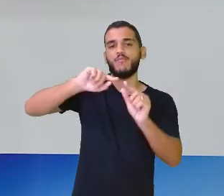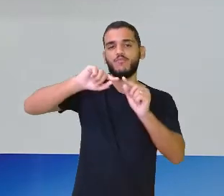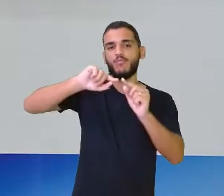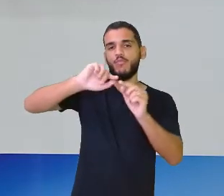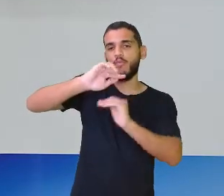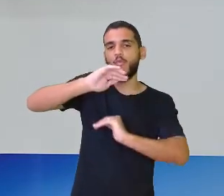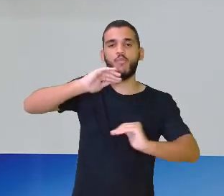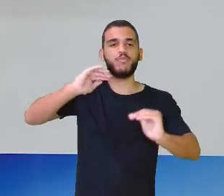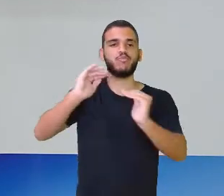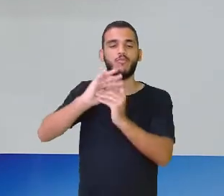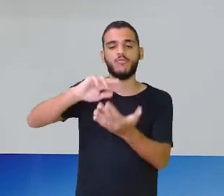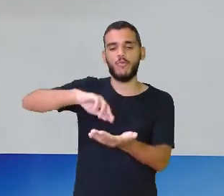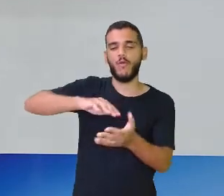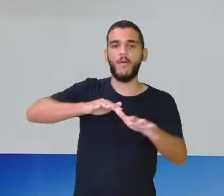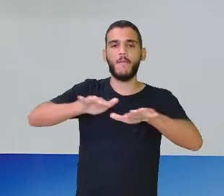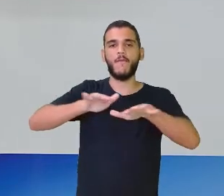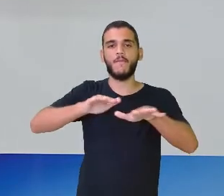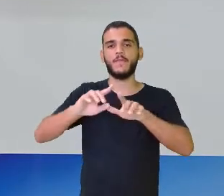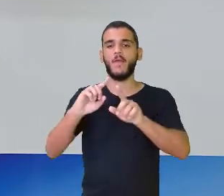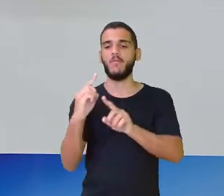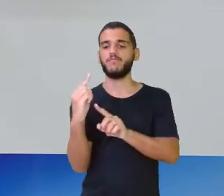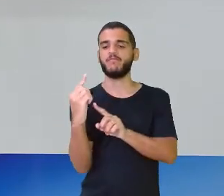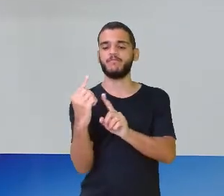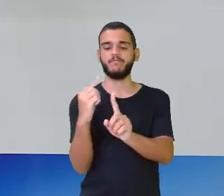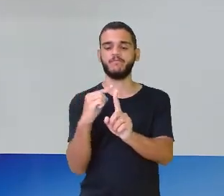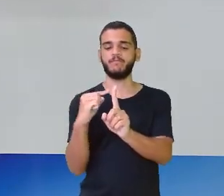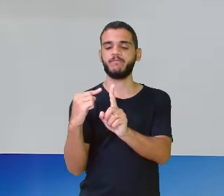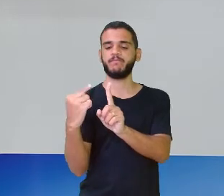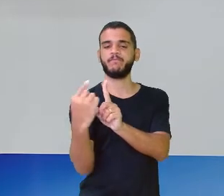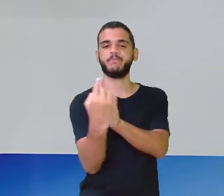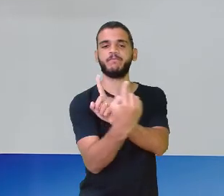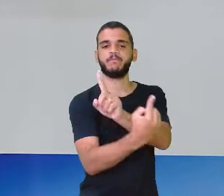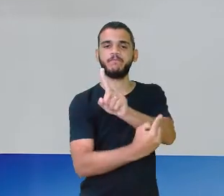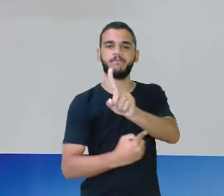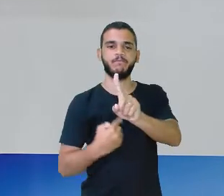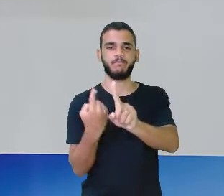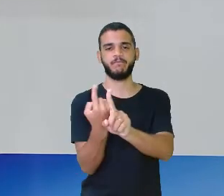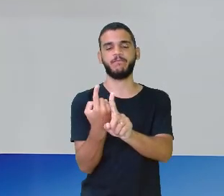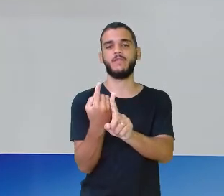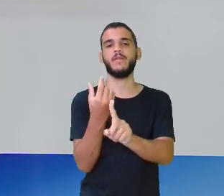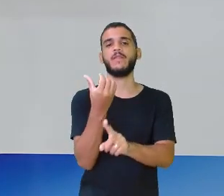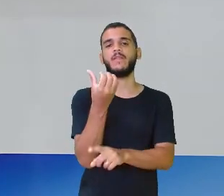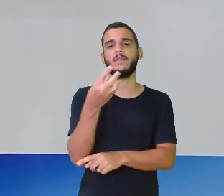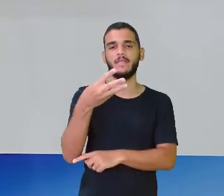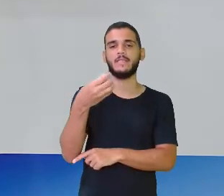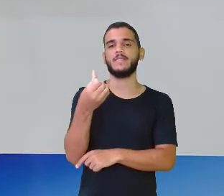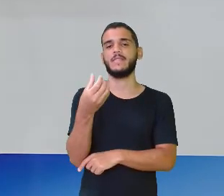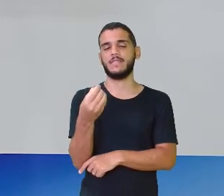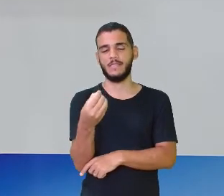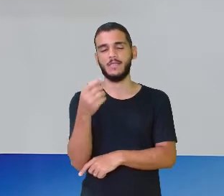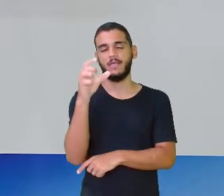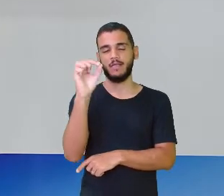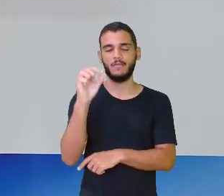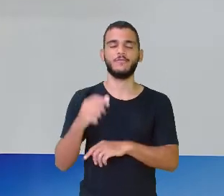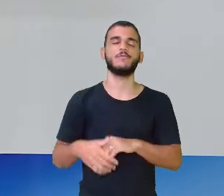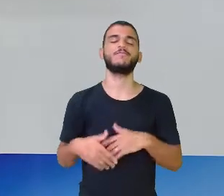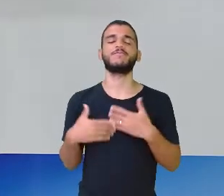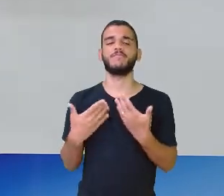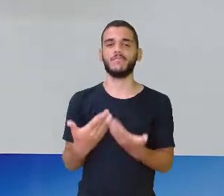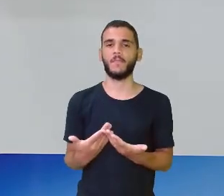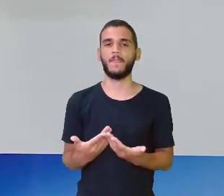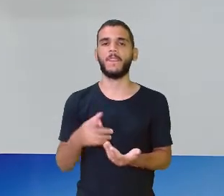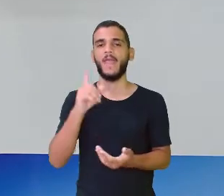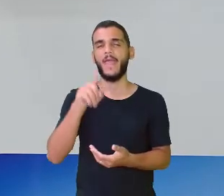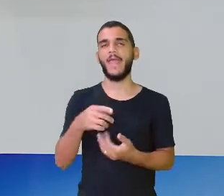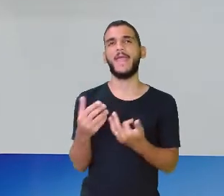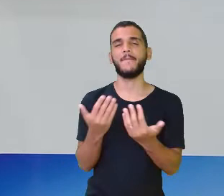360 graus, beleza? É como se eu tivesse pego esse ângulozinho e botasse aqui. É como se esse meu 360 tivesse dividido em